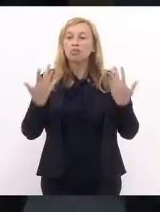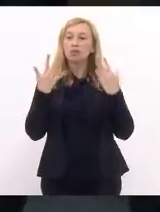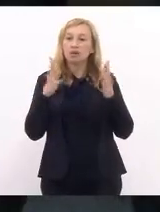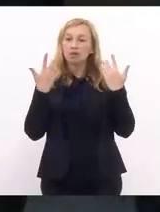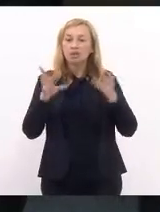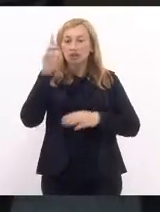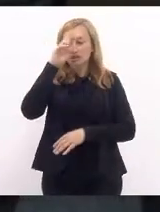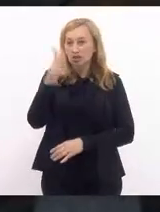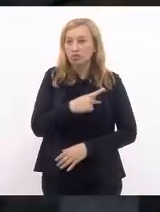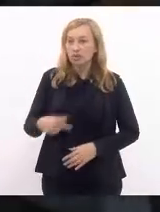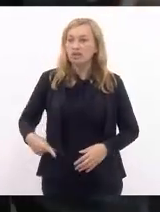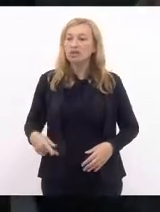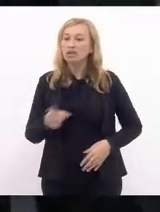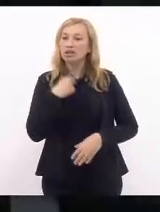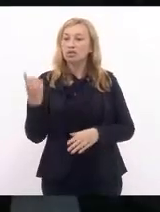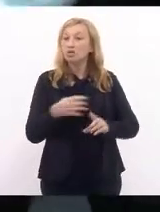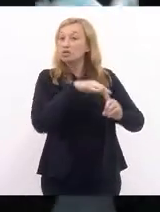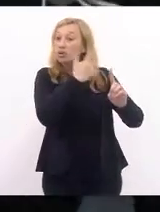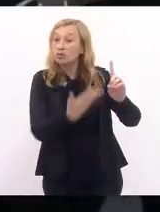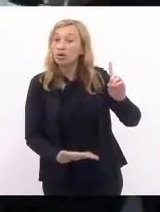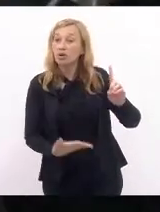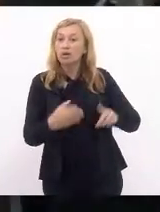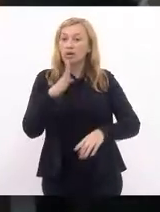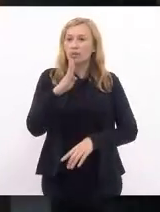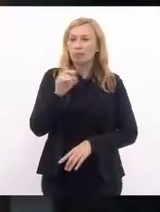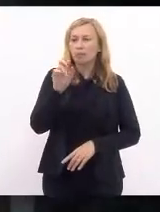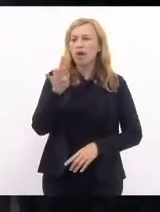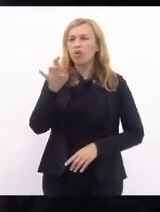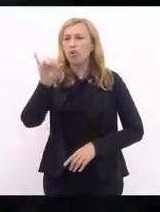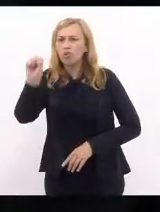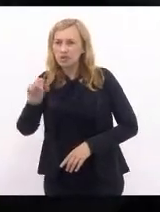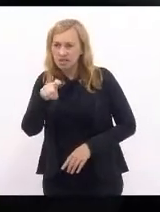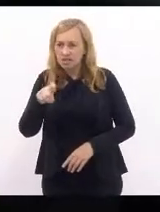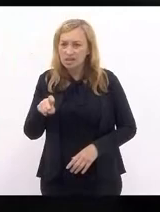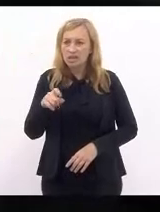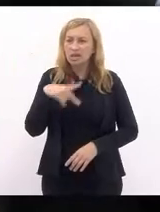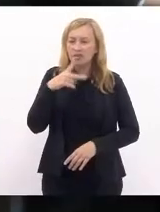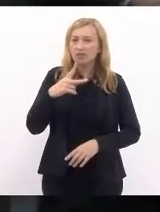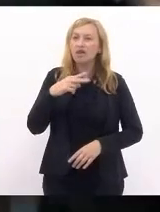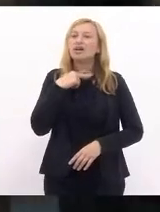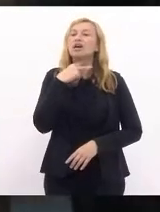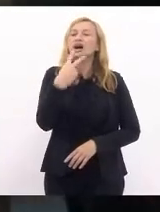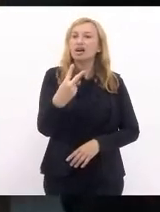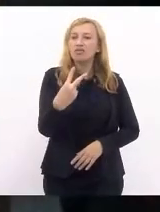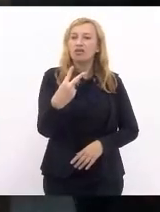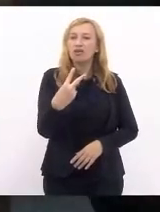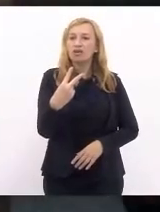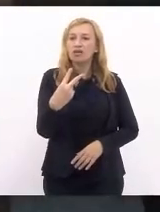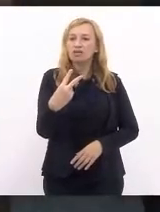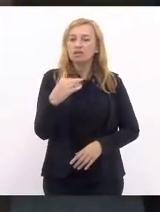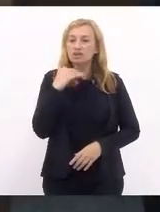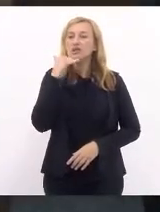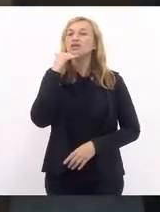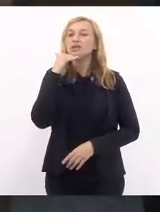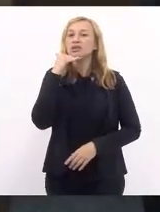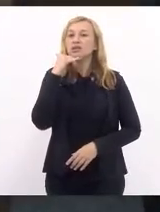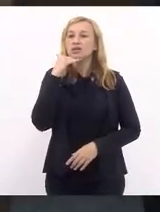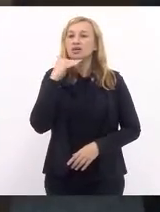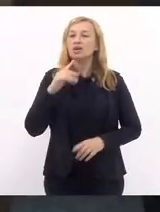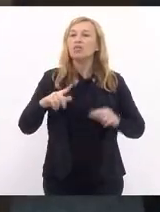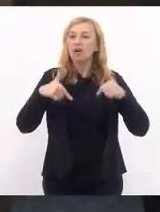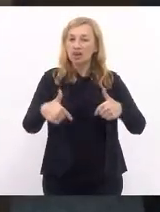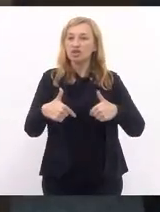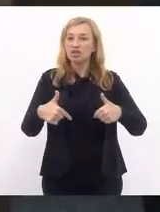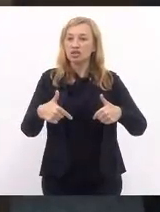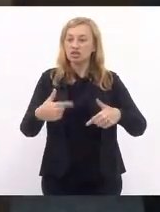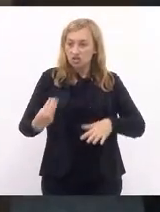você leva o senhor presidente aqui a nossa homenagem a Bell hooks que diz que erguer a voz a cabeça é um